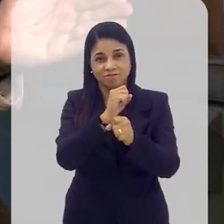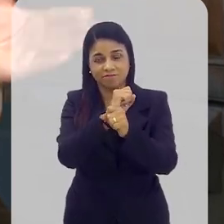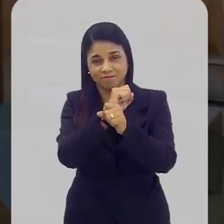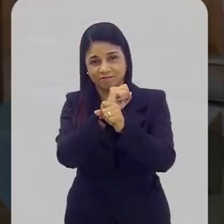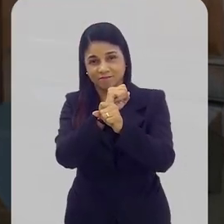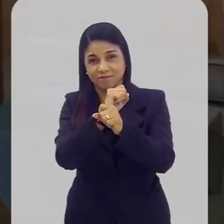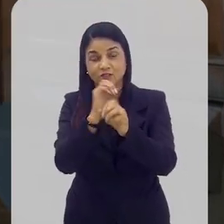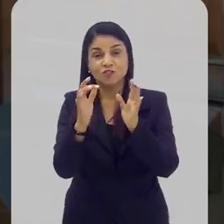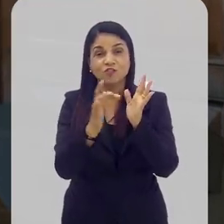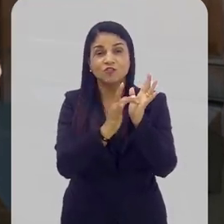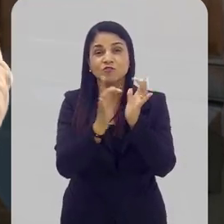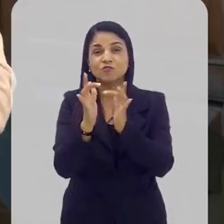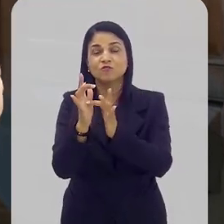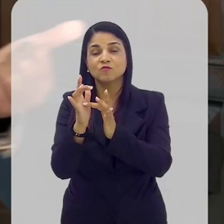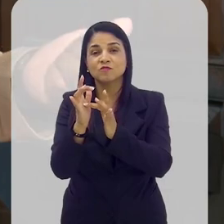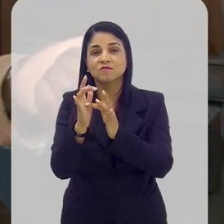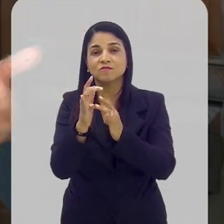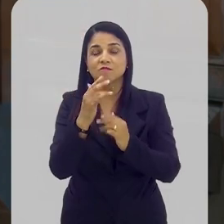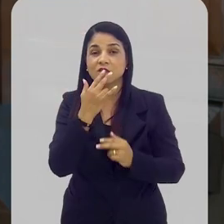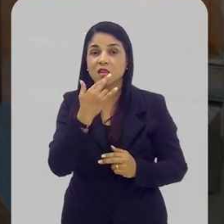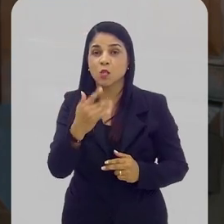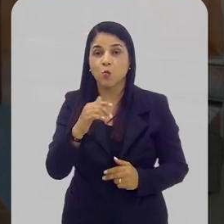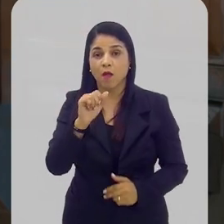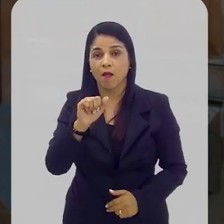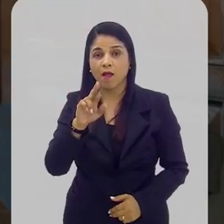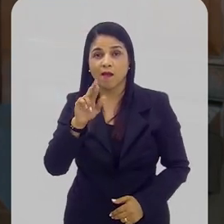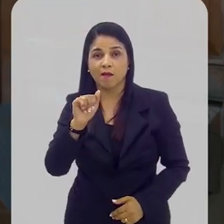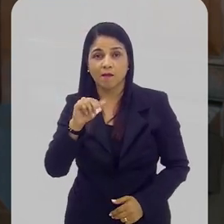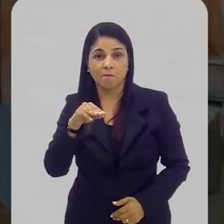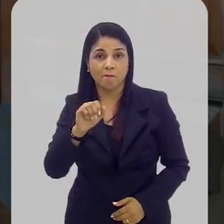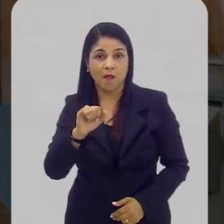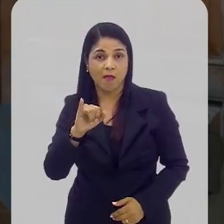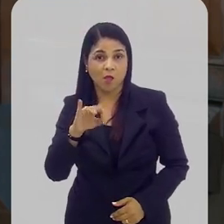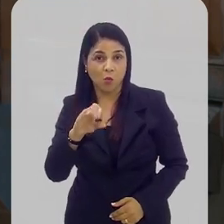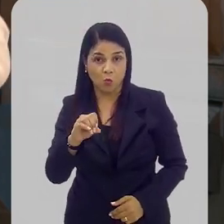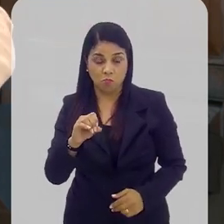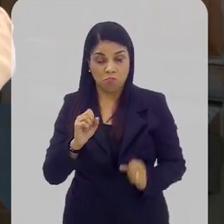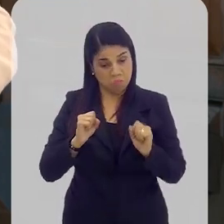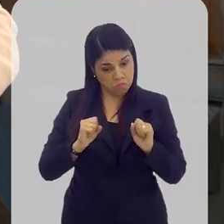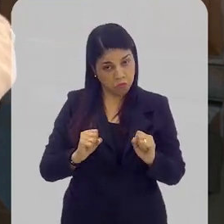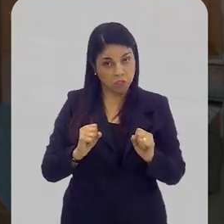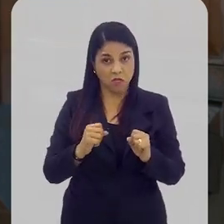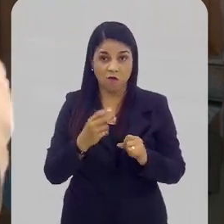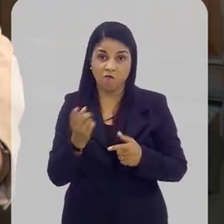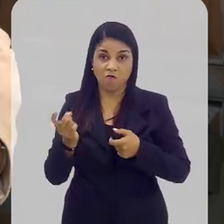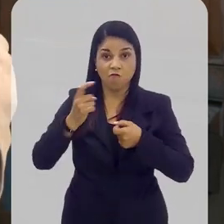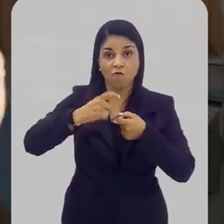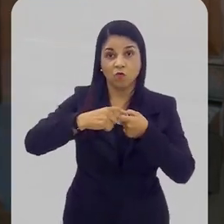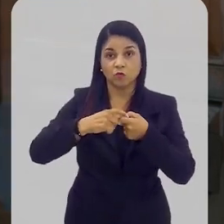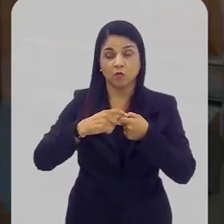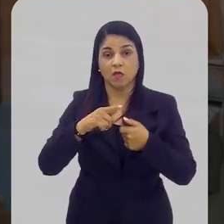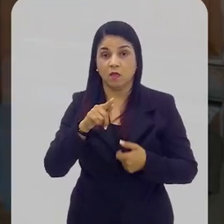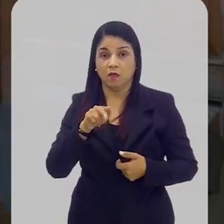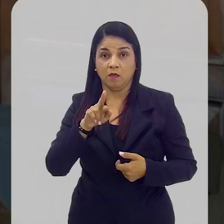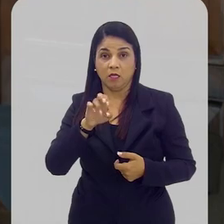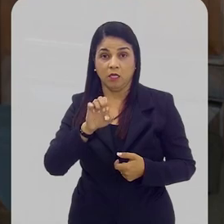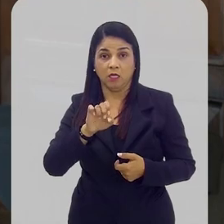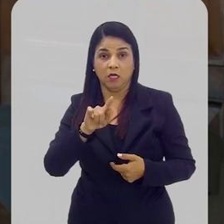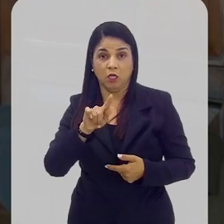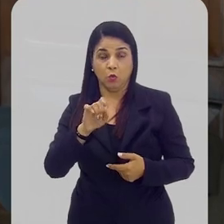Jesus vem falando em aramaico. Ele poderia voltar falando em grego, né? Porque era mais bonito, era mais polite, era muito